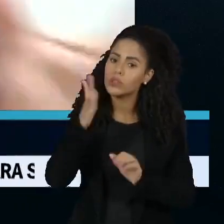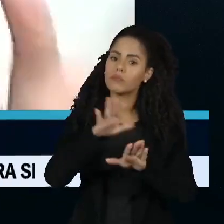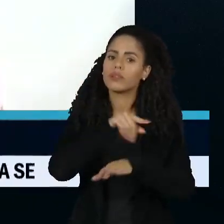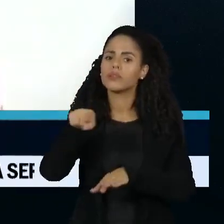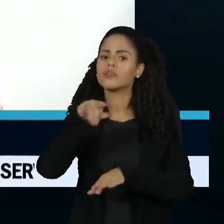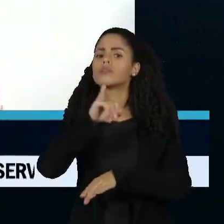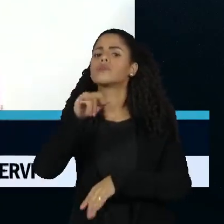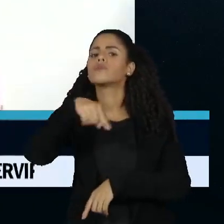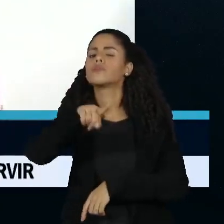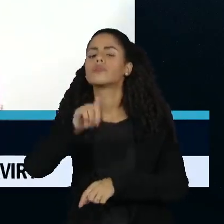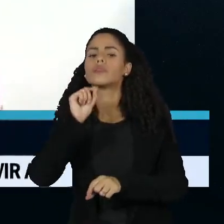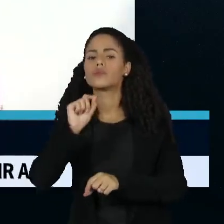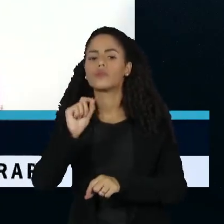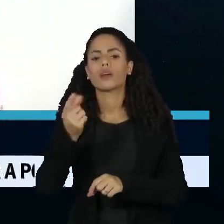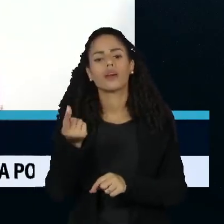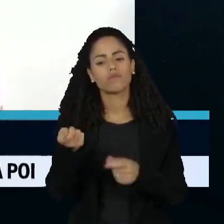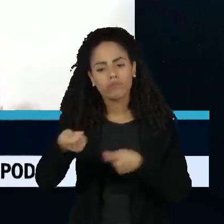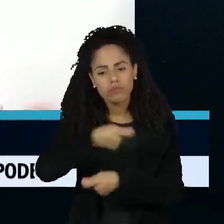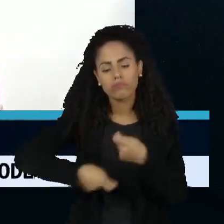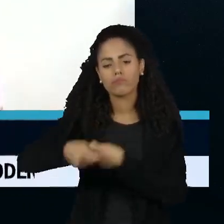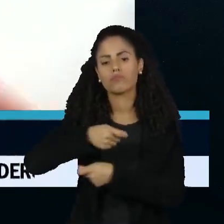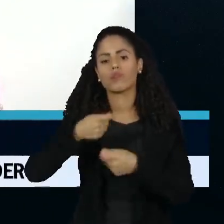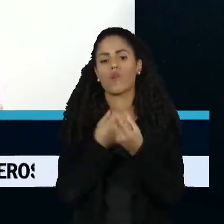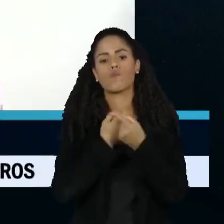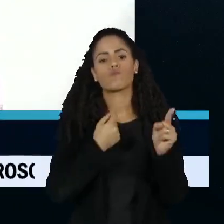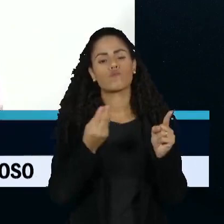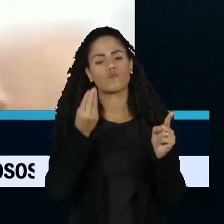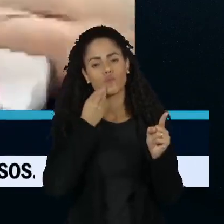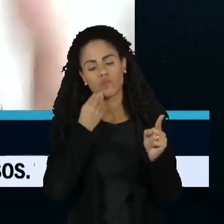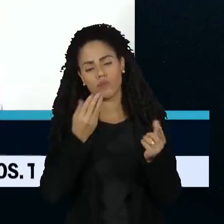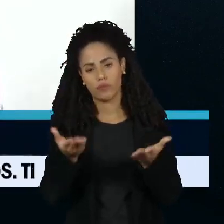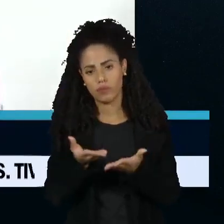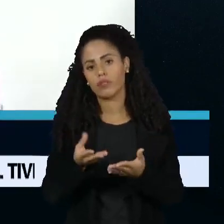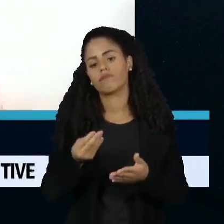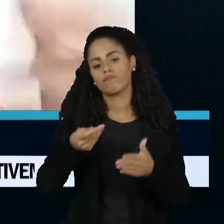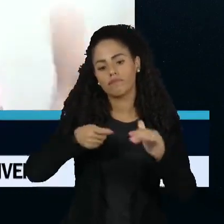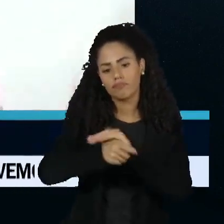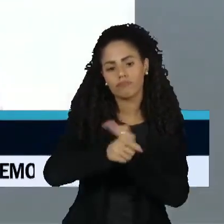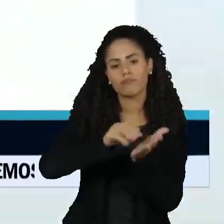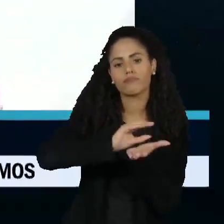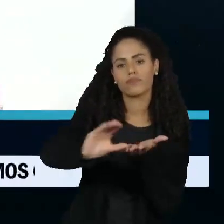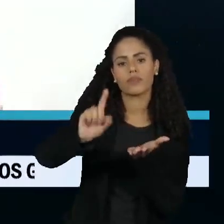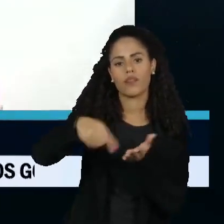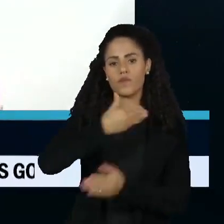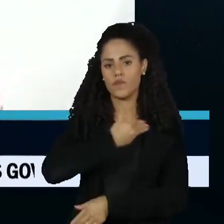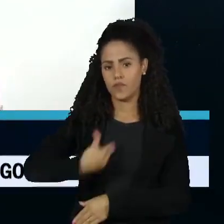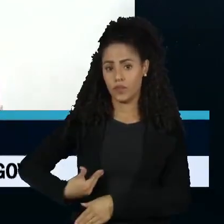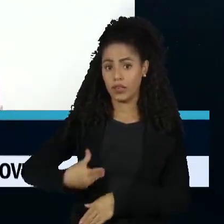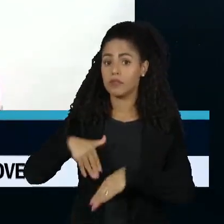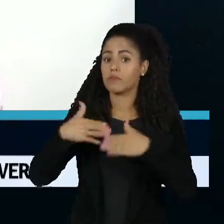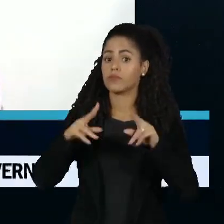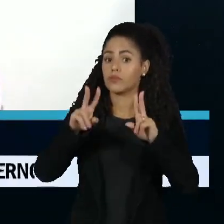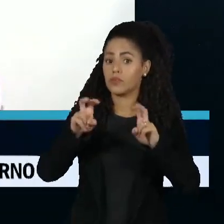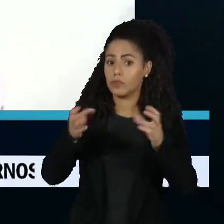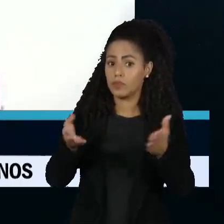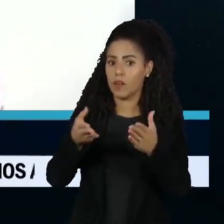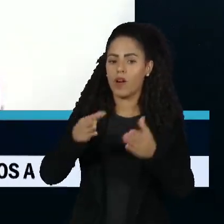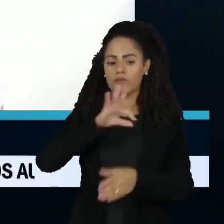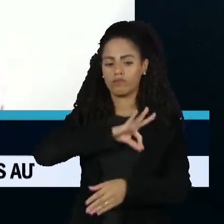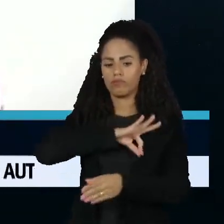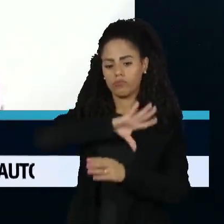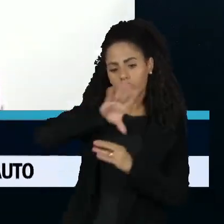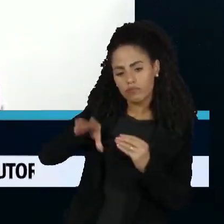você colocar no cenário da economia, o último a dar calote no investidor seria o governo. Em relação à